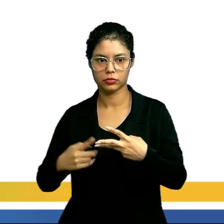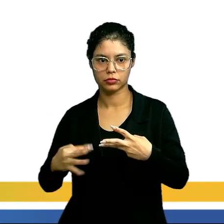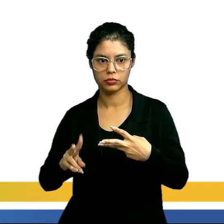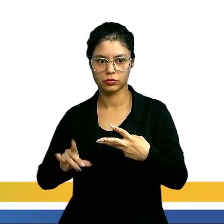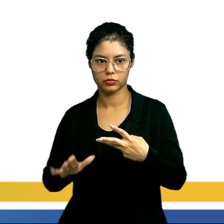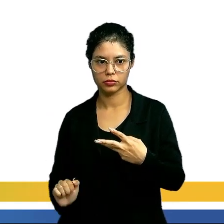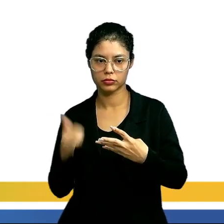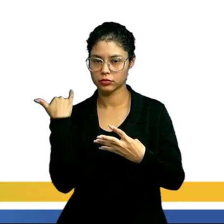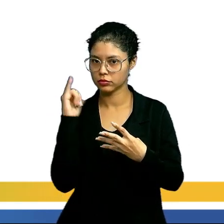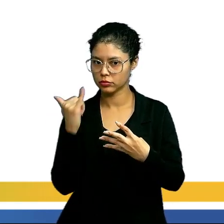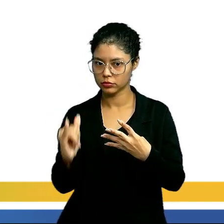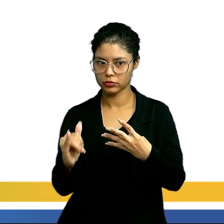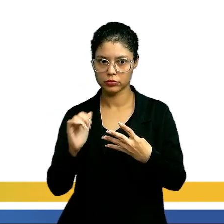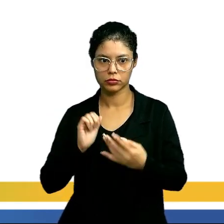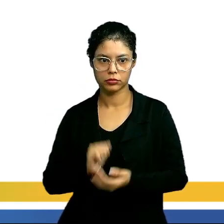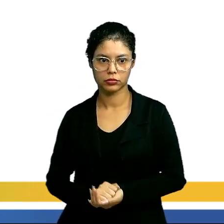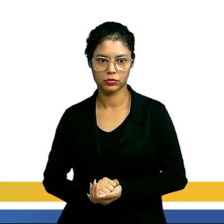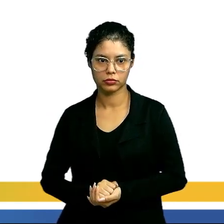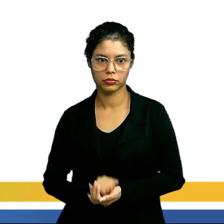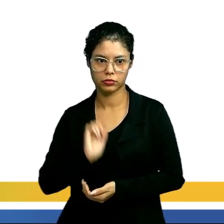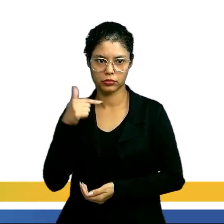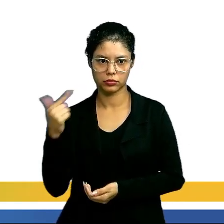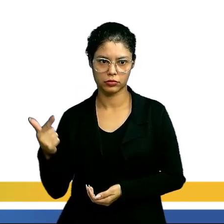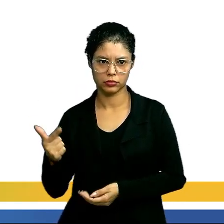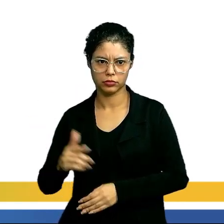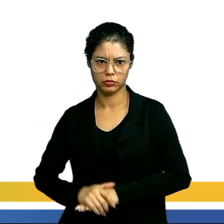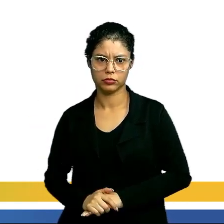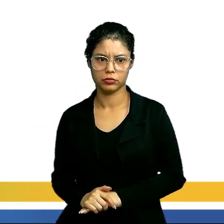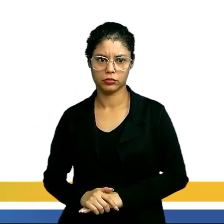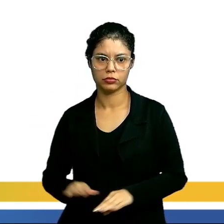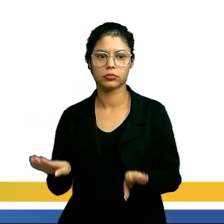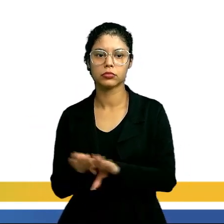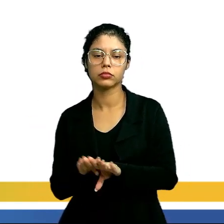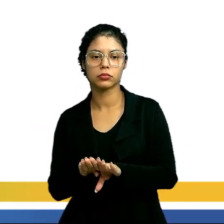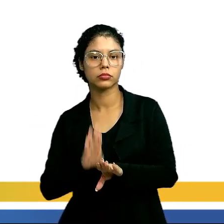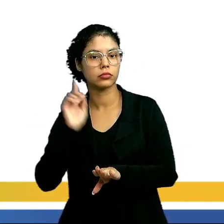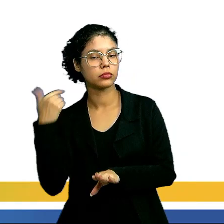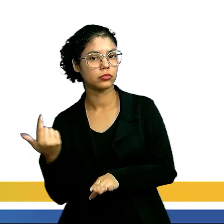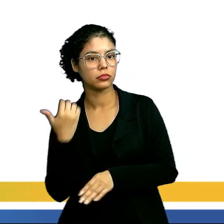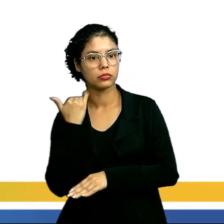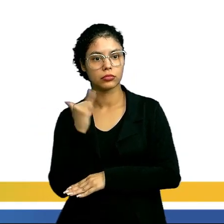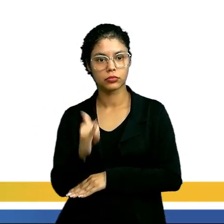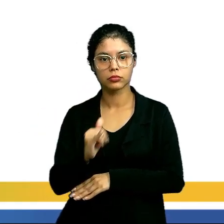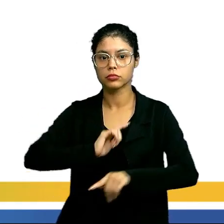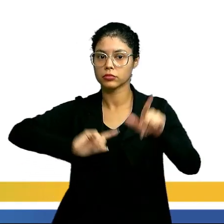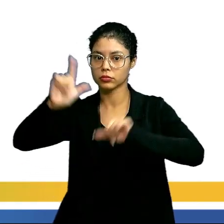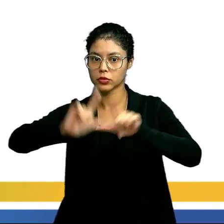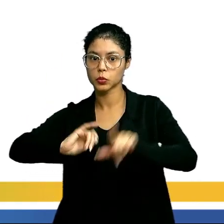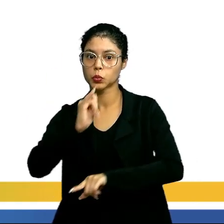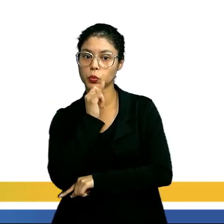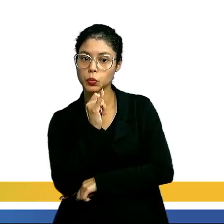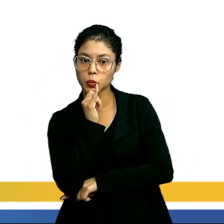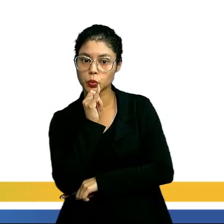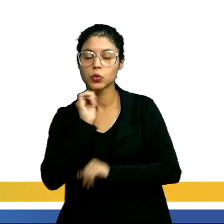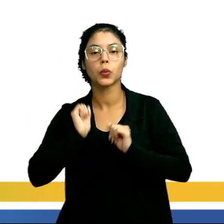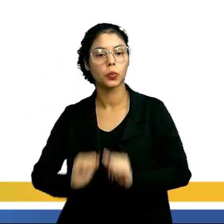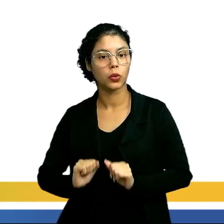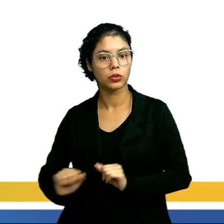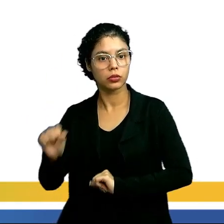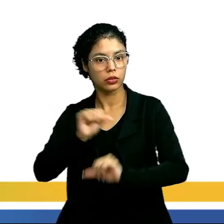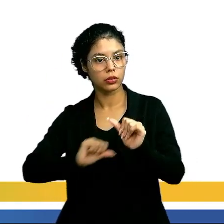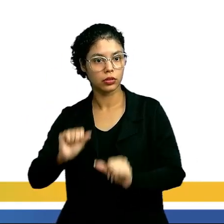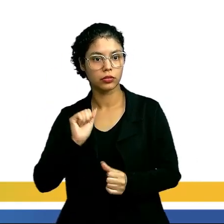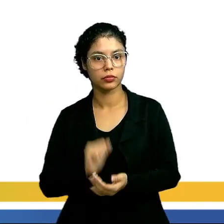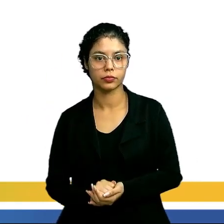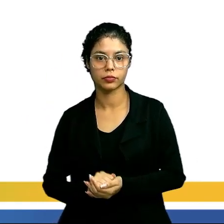térmica, potencial, elástica, entre outros tipos de energia. A energia elétrica na televisão, por exemplo, ela pode ser